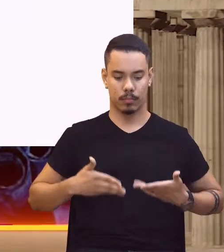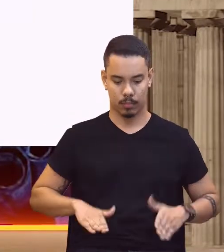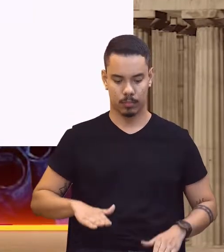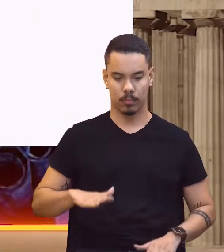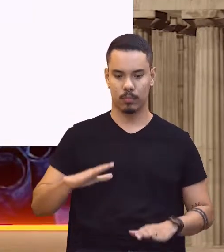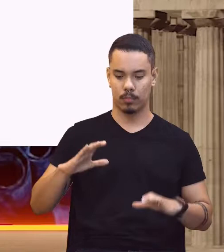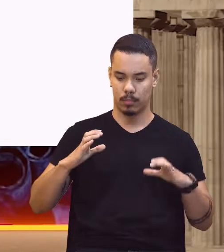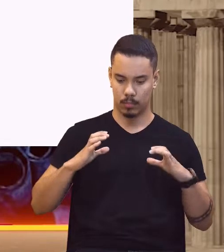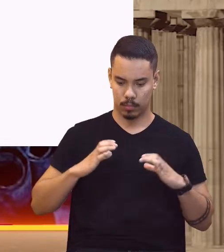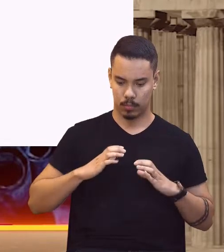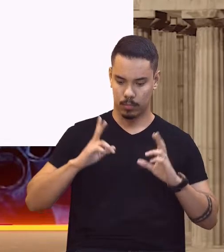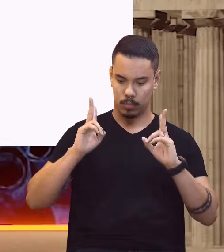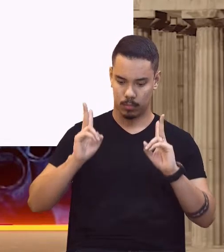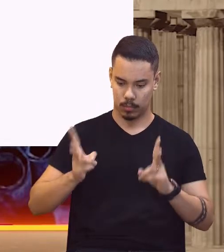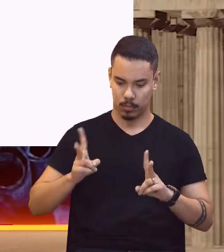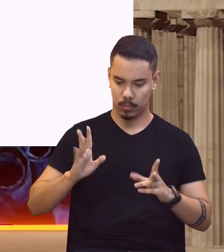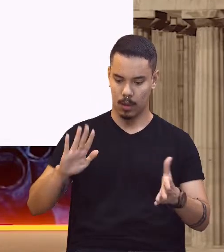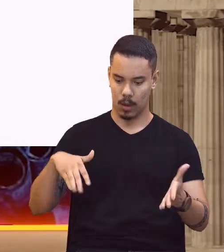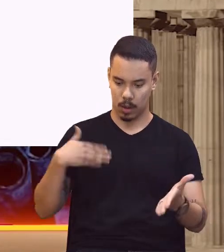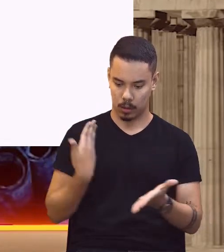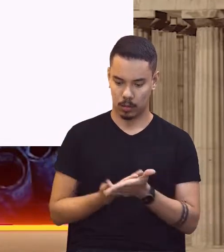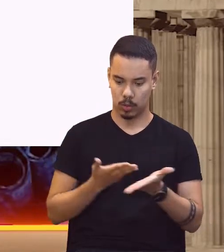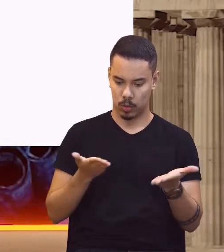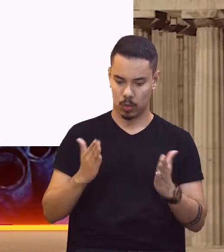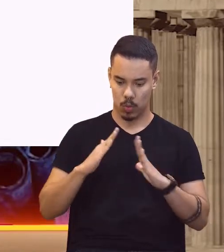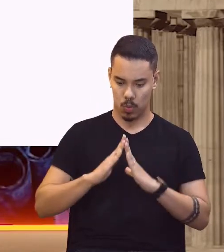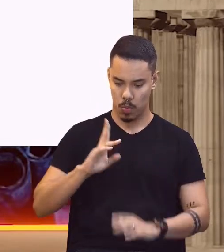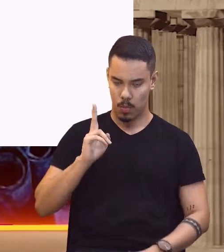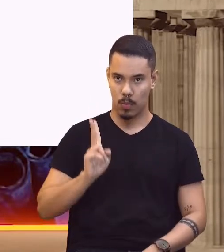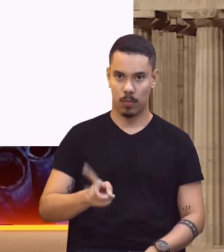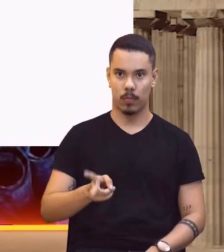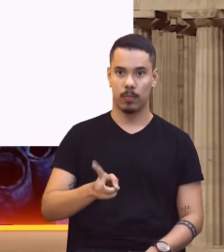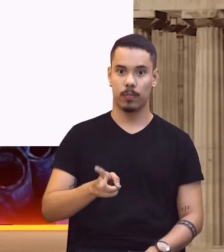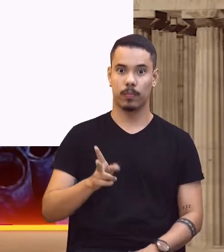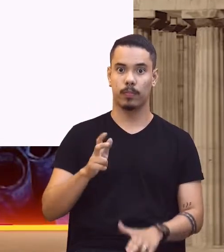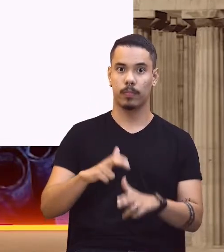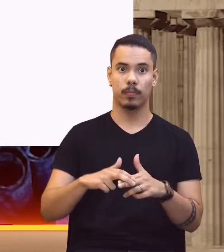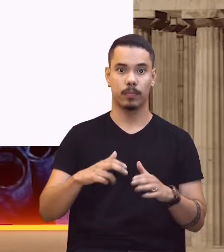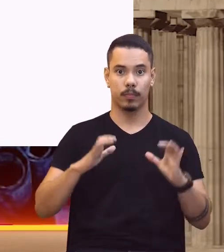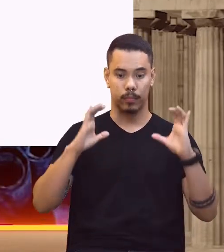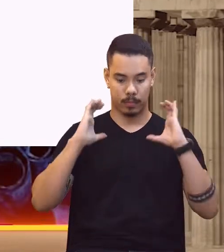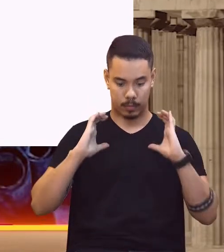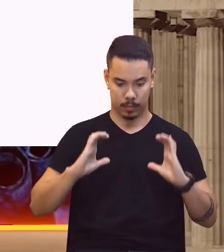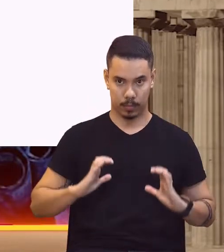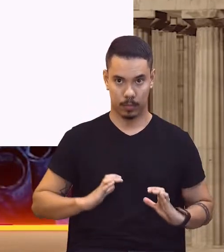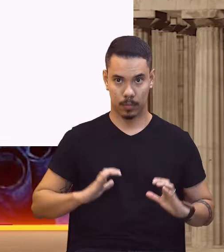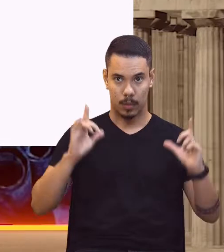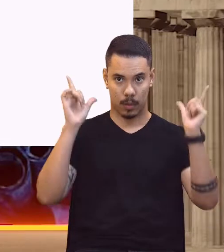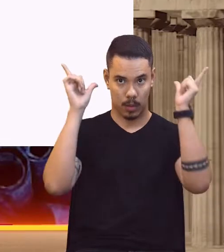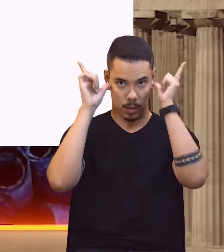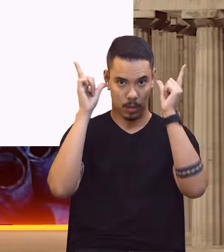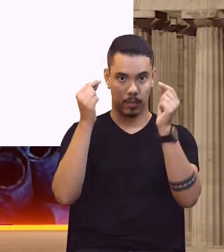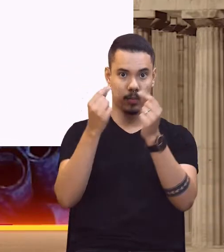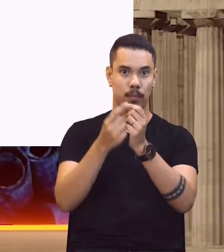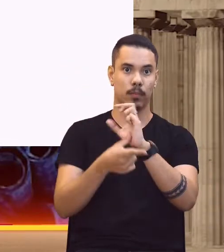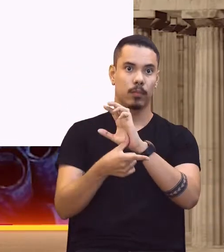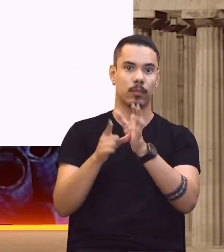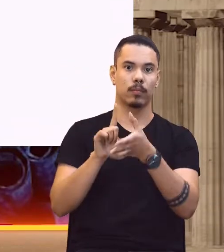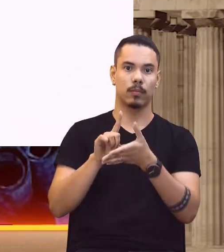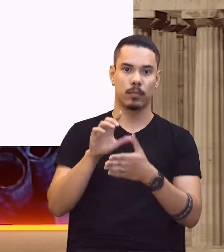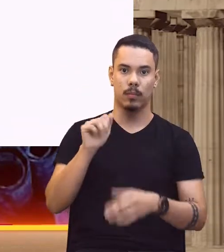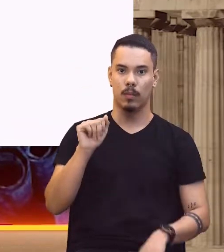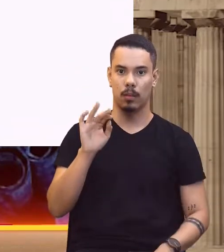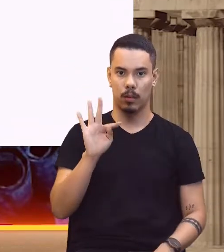cidade onde está residindo. Então, para ser cidadão, ali na Grécia Antiga, em Atenas em especial,